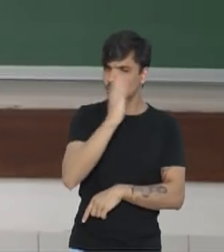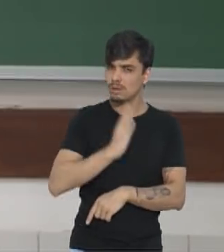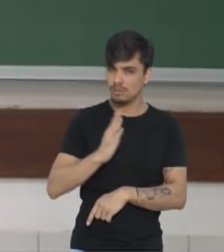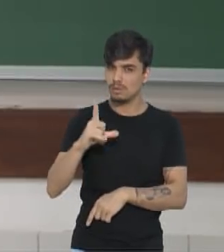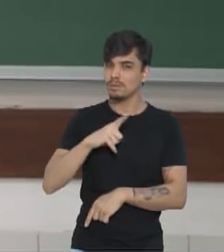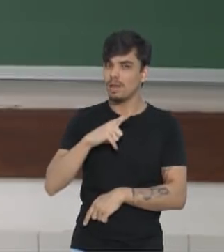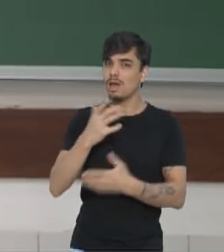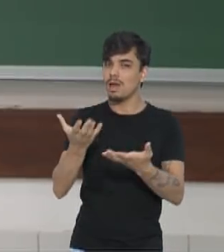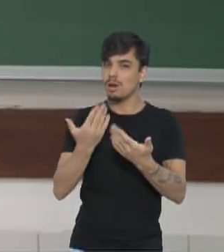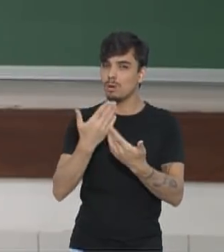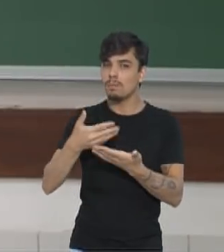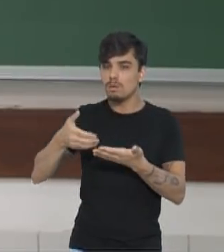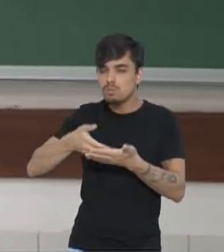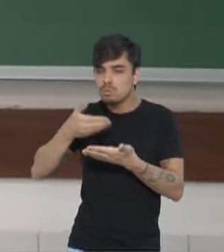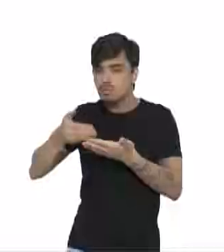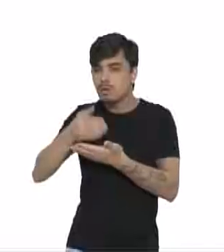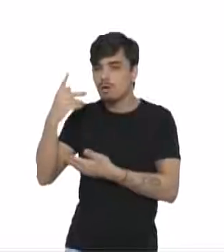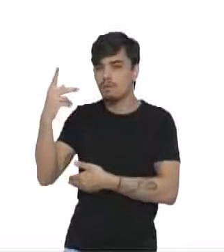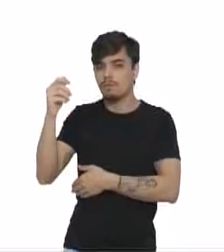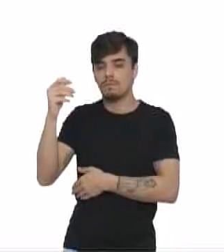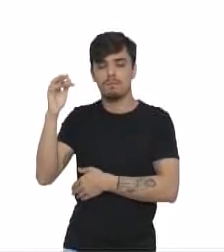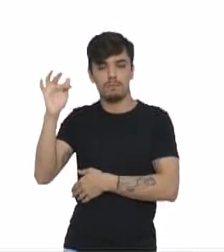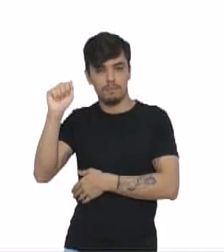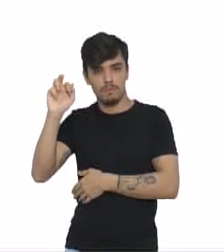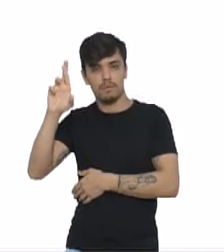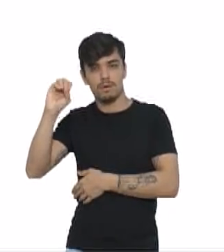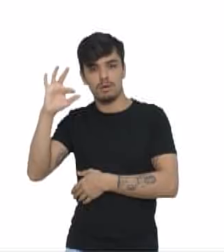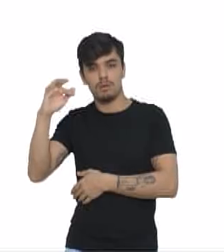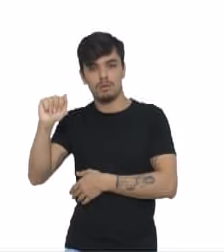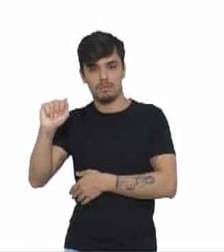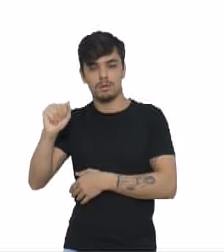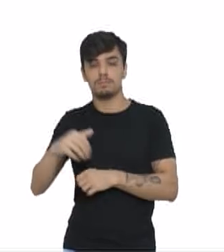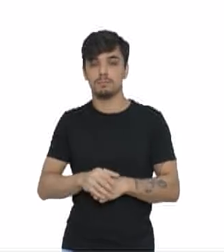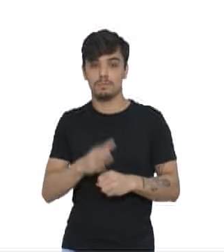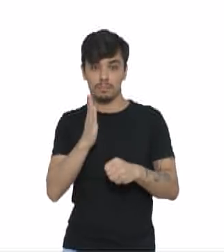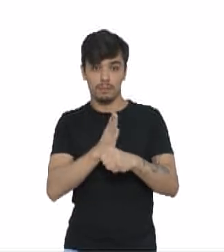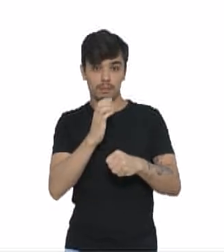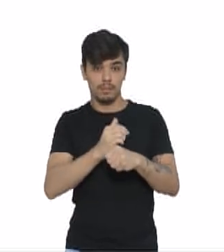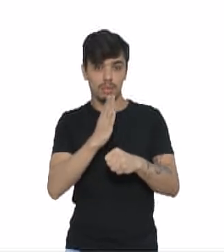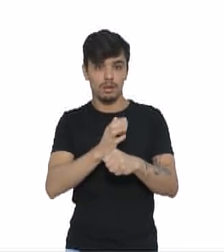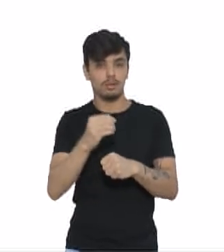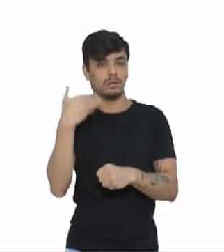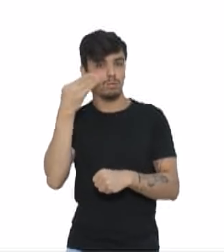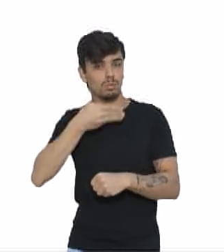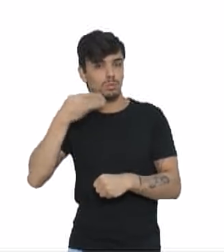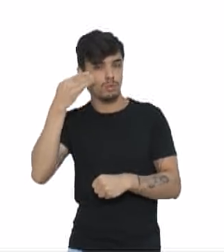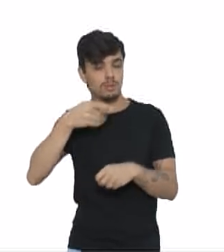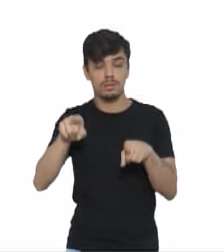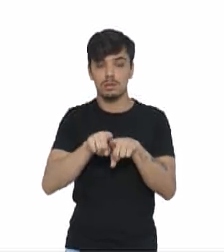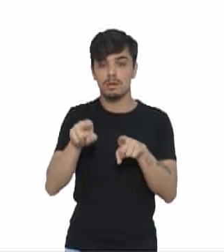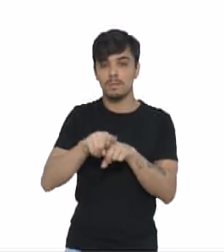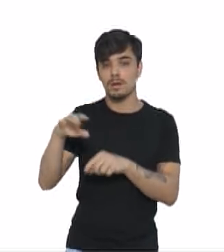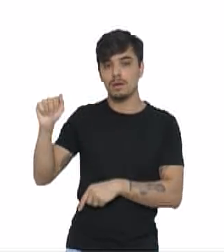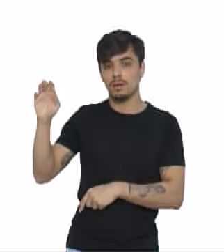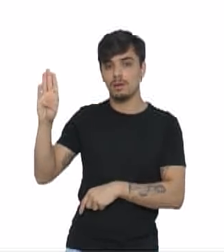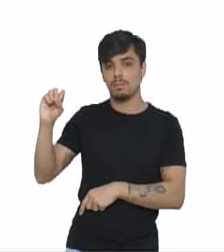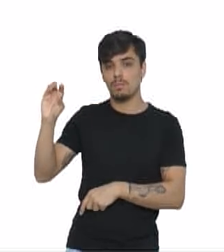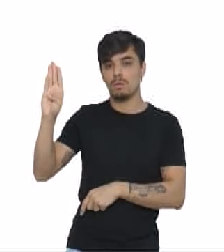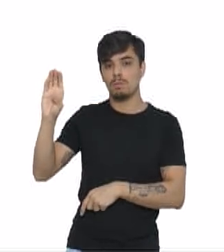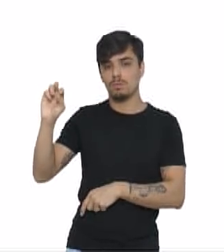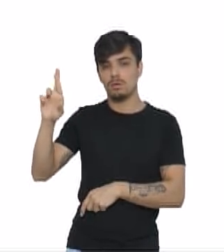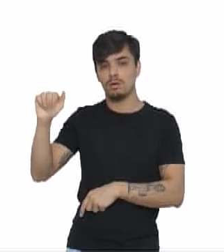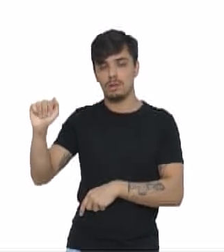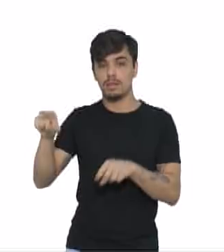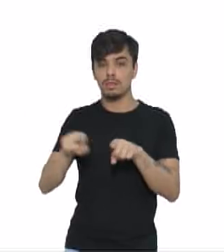farofa, certo? A batata doce também era de cultivo amplo deles, a abóbora e também o milho em